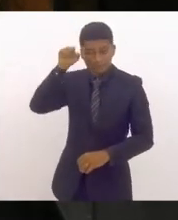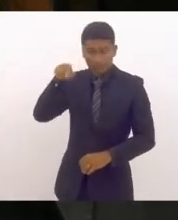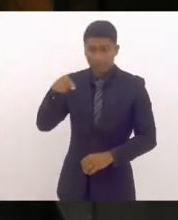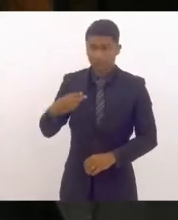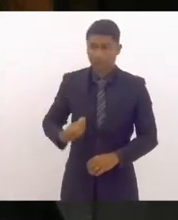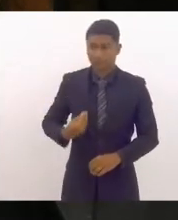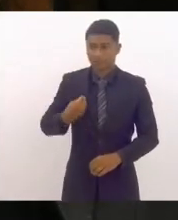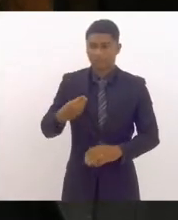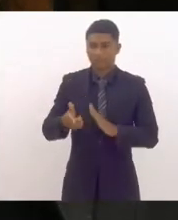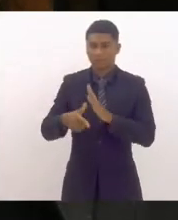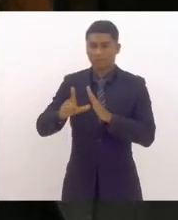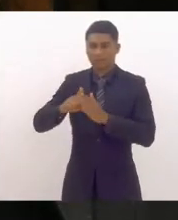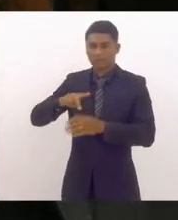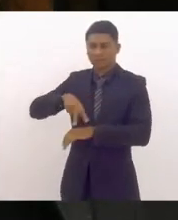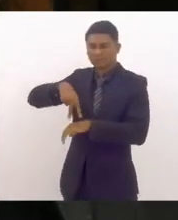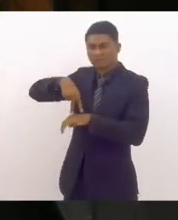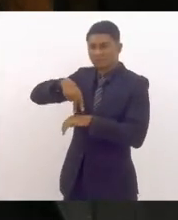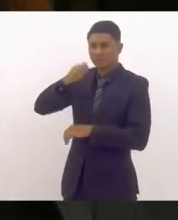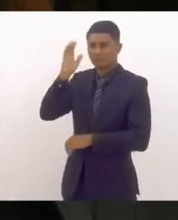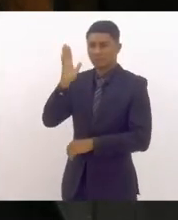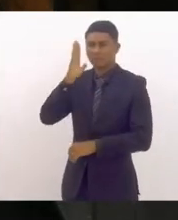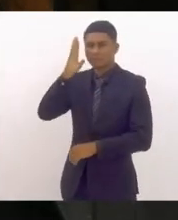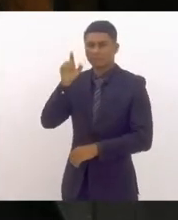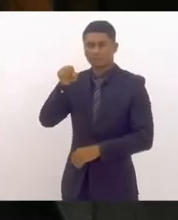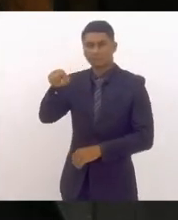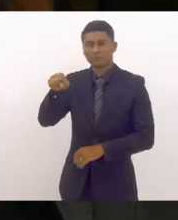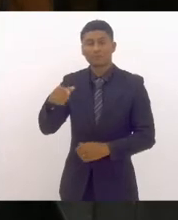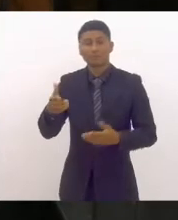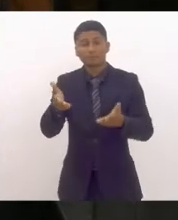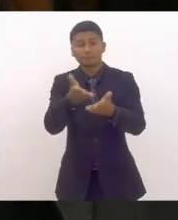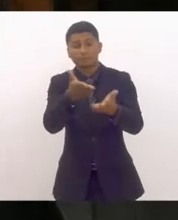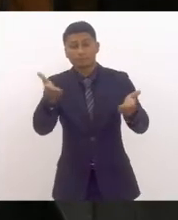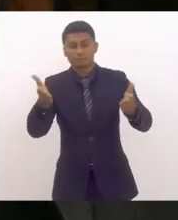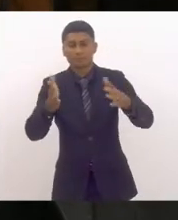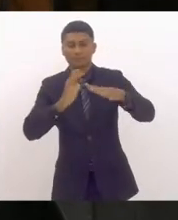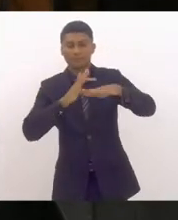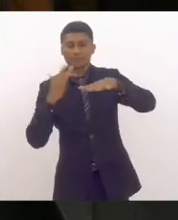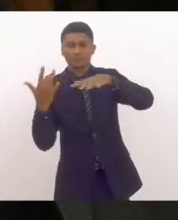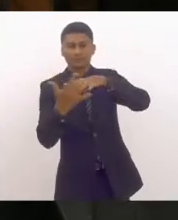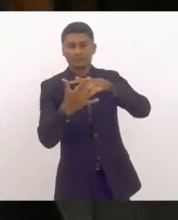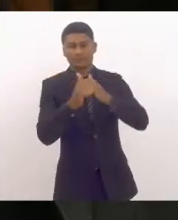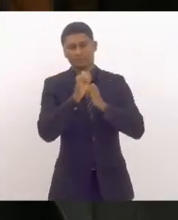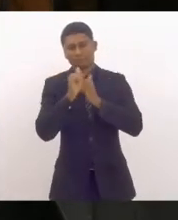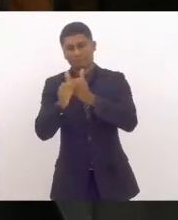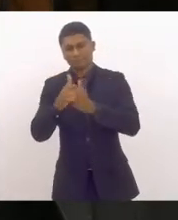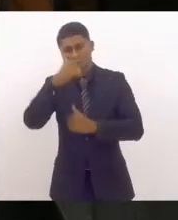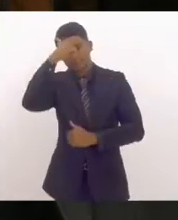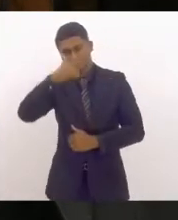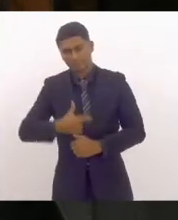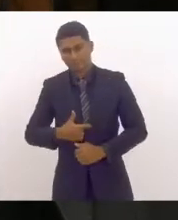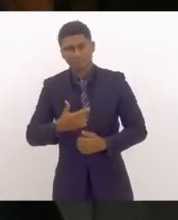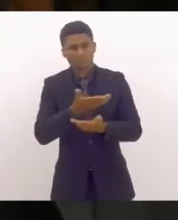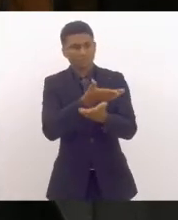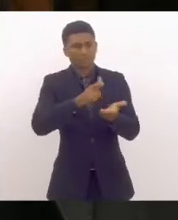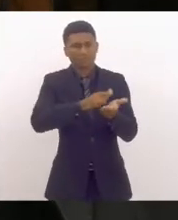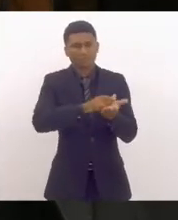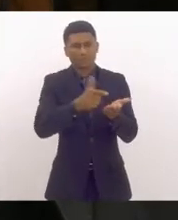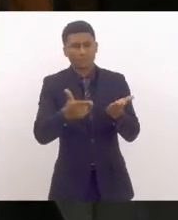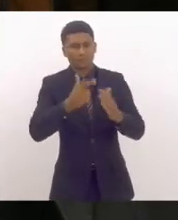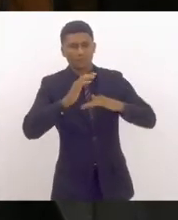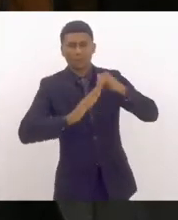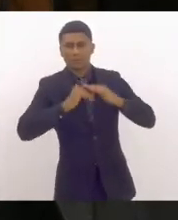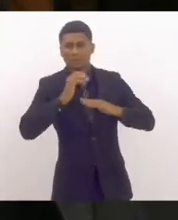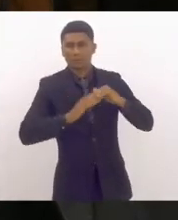antecedeu na Tribuna cidadãos E cidadãs que nos seguem pelas redes sociais imprensa colegas de trabalho aqui da